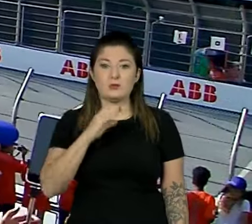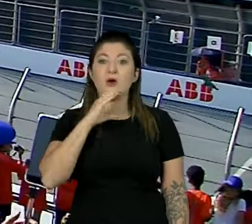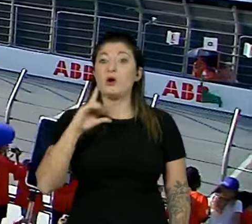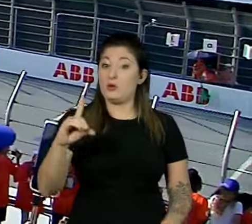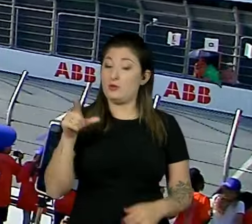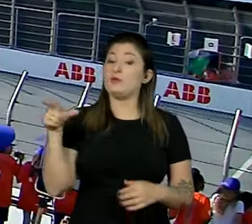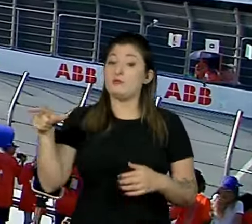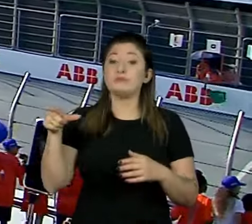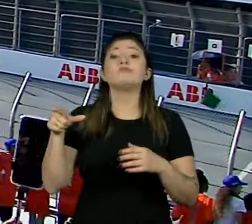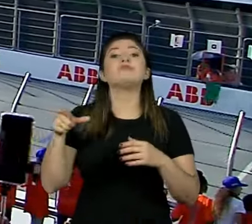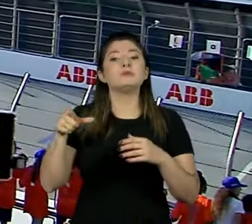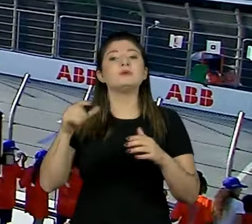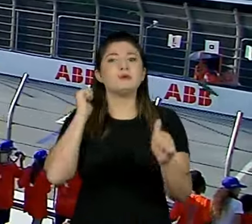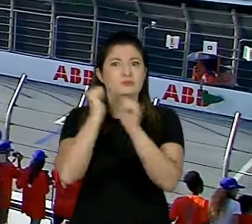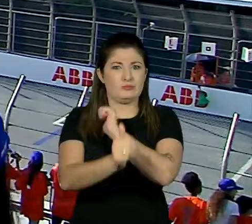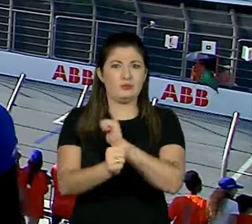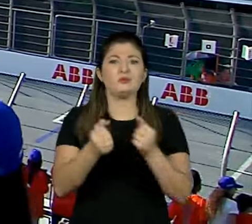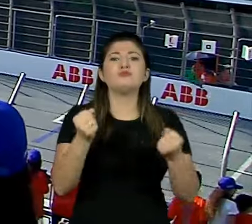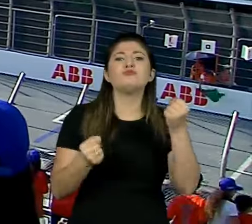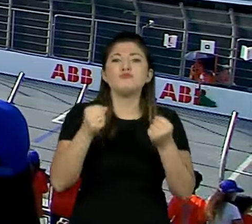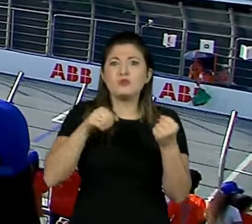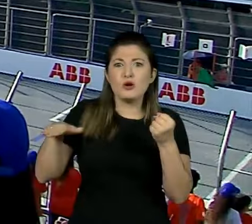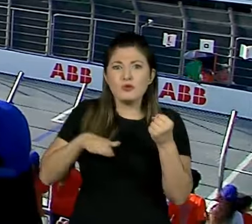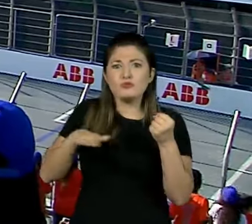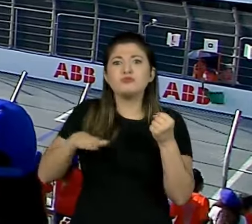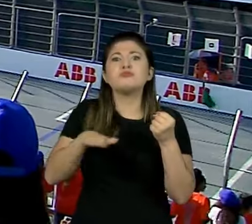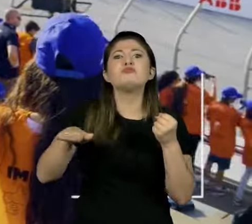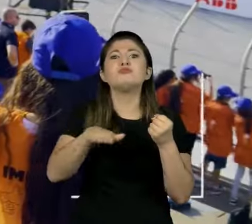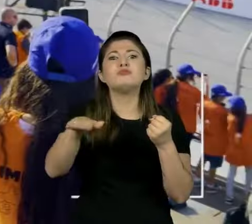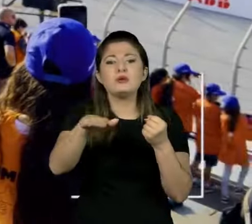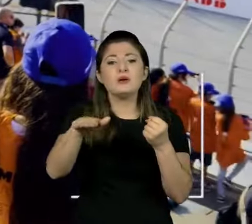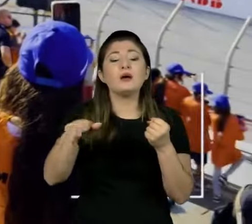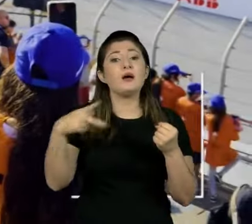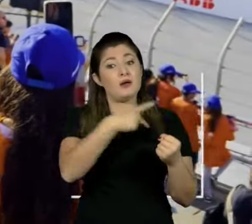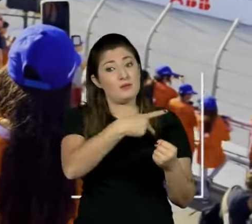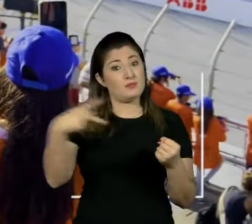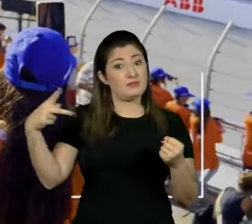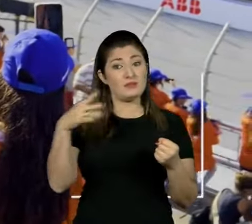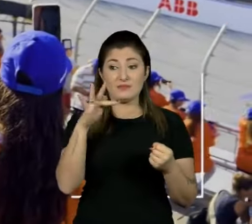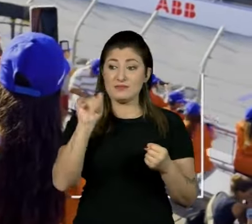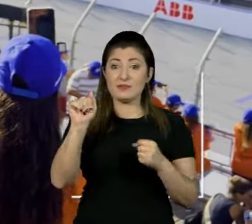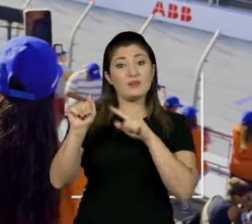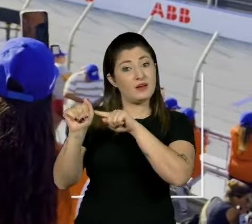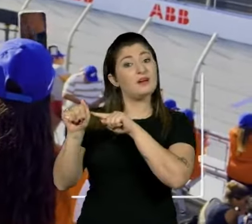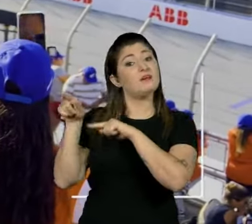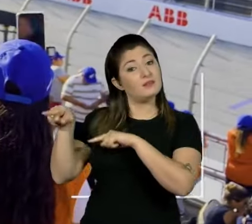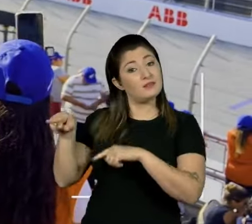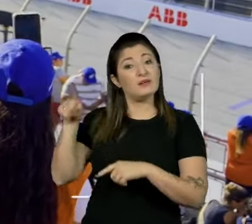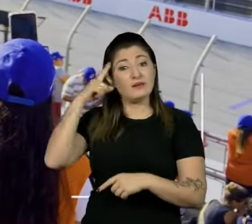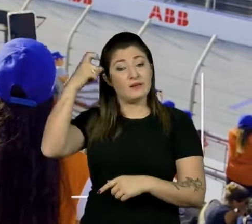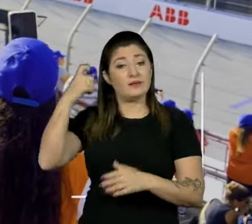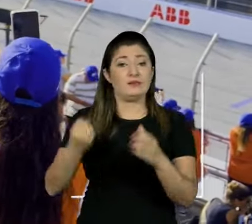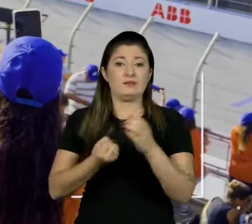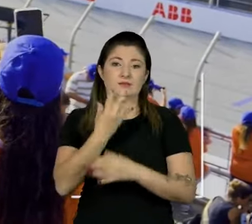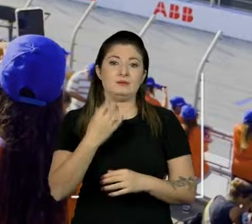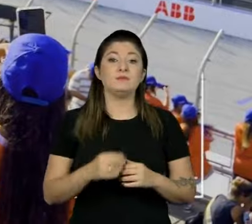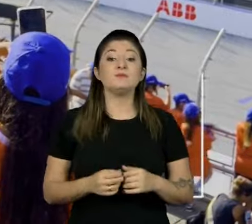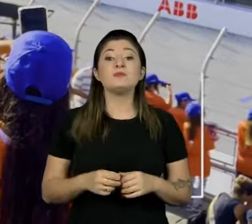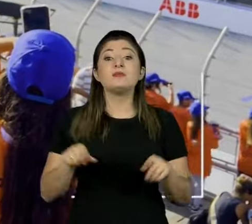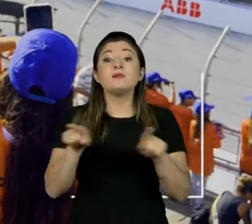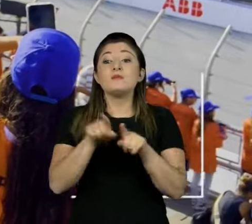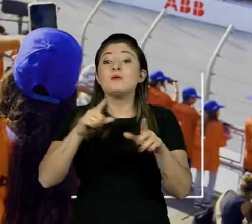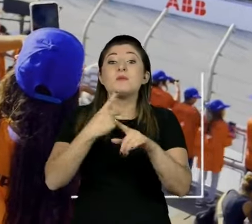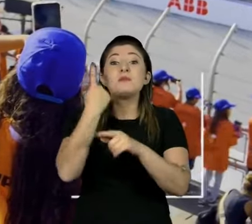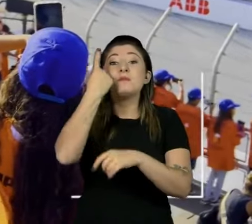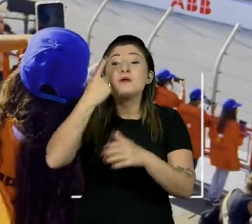de um campeonato de carros elétricos foi de Jean Todt, presidente da FIA. E mais uma informação, o primeiro campeão da competição foi o